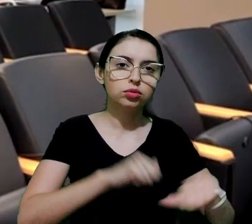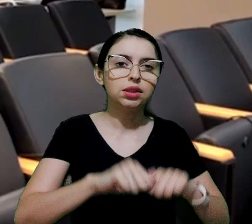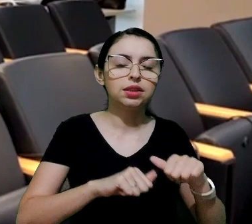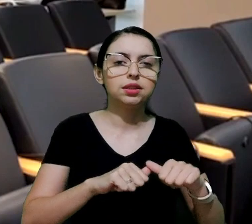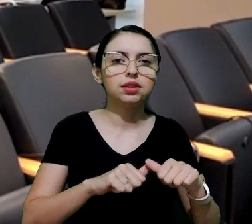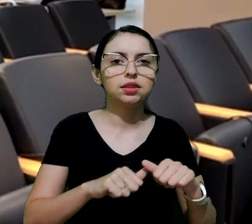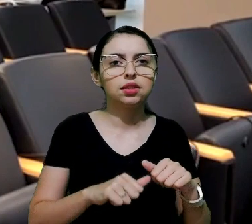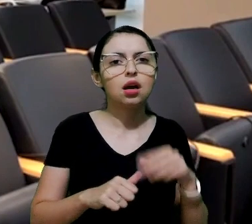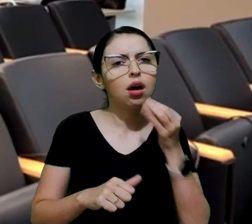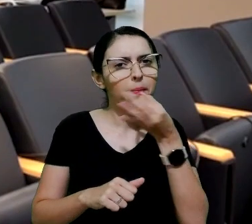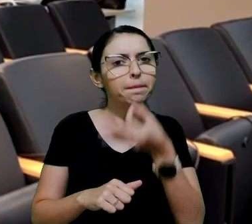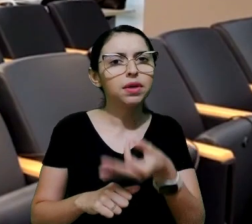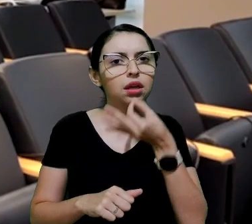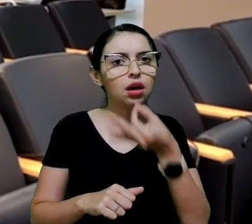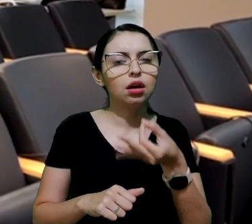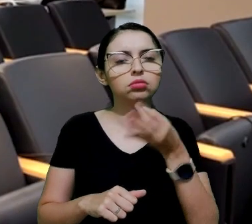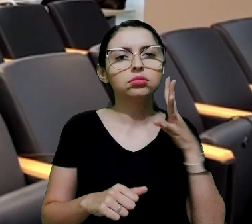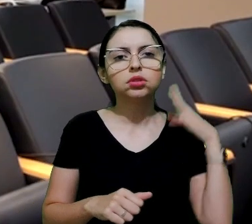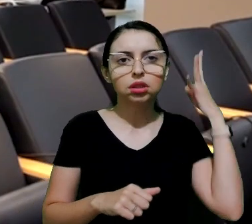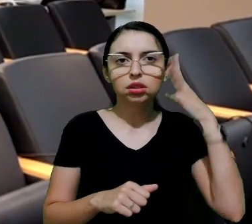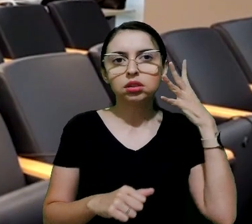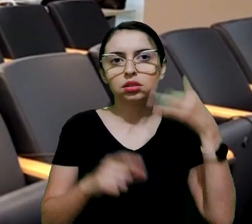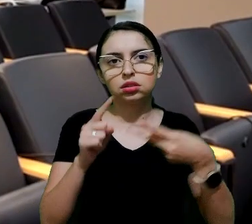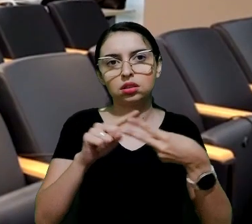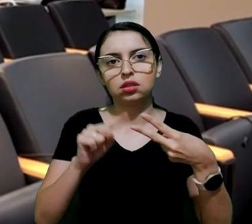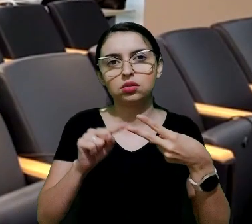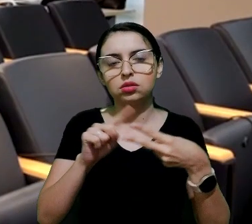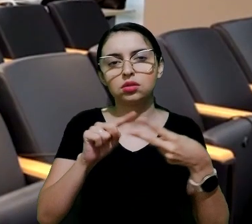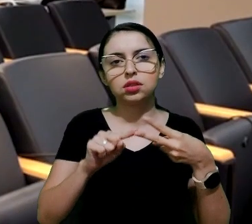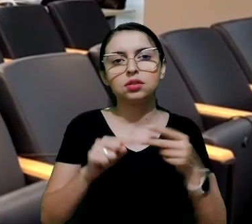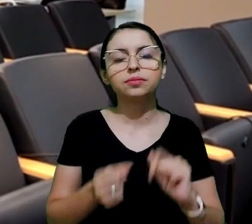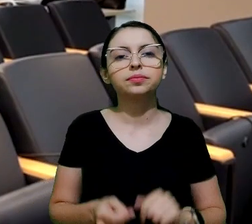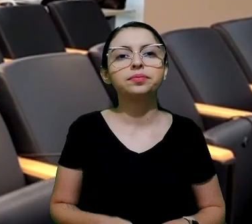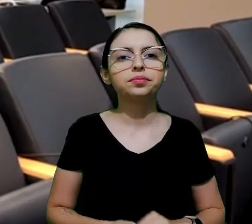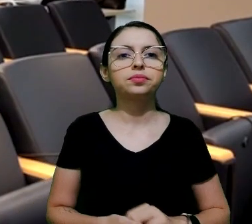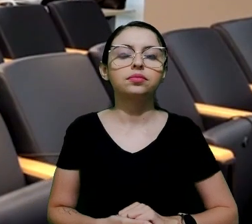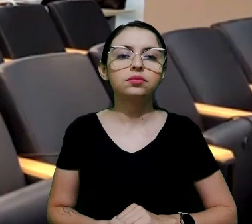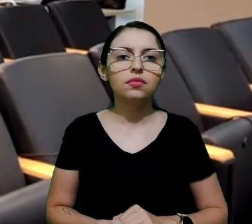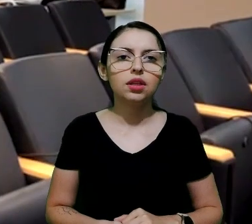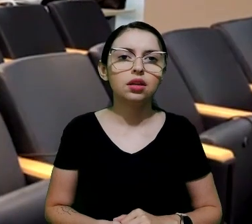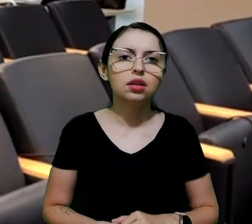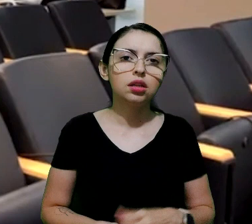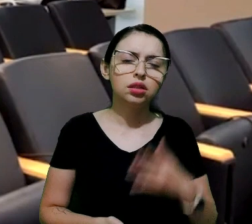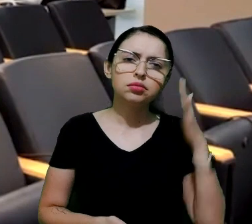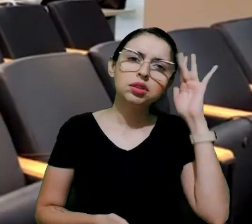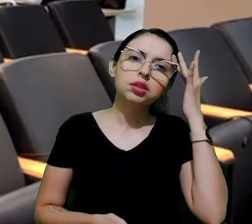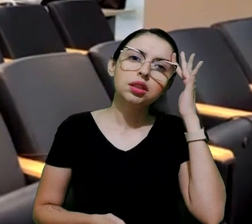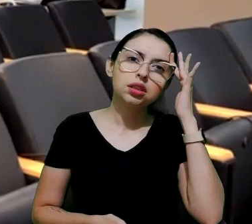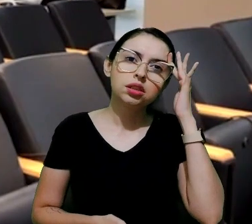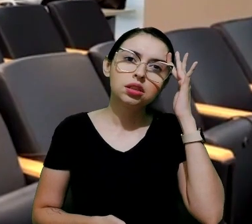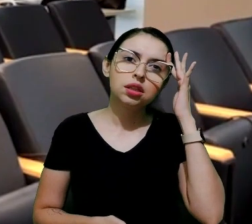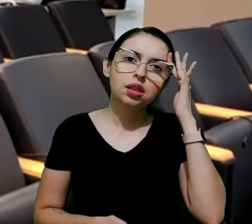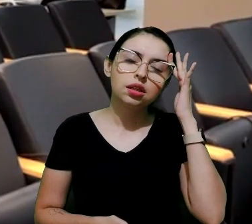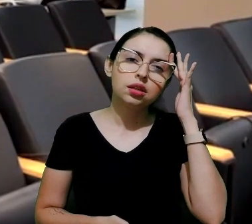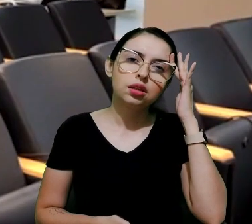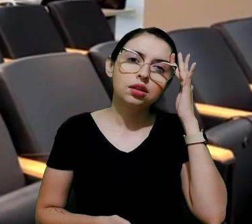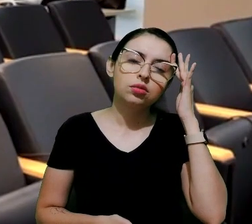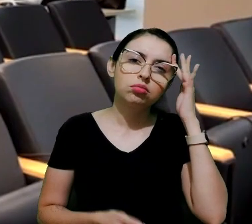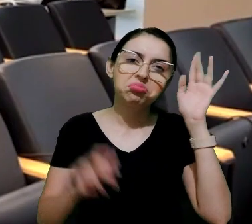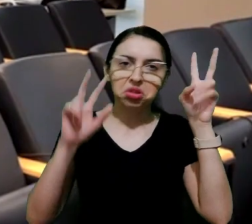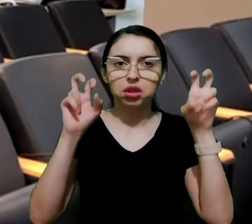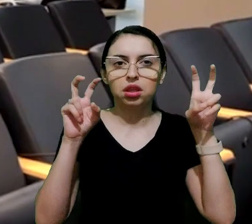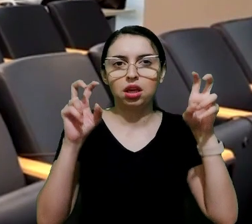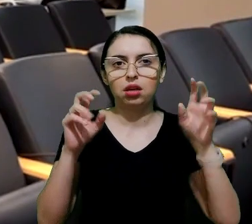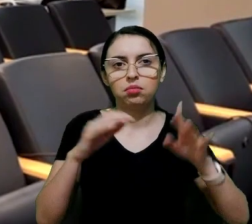vontade e nesse mundo em transformação. Queria saber a opinião das duas palestrantes sobre este ponto